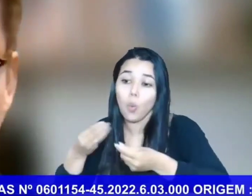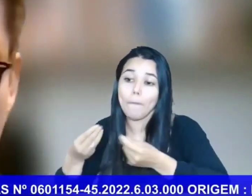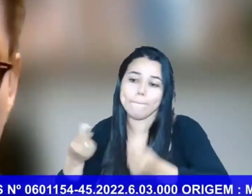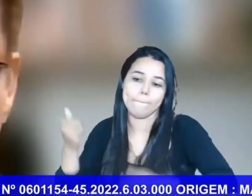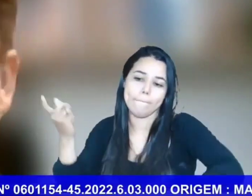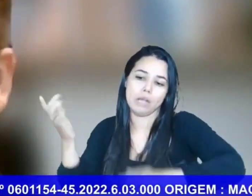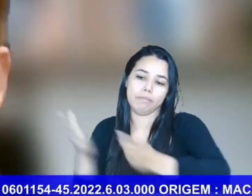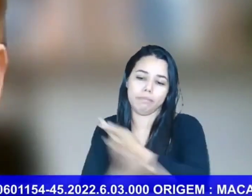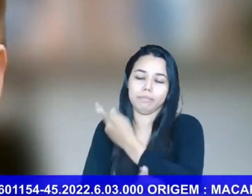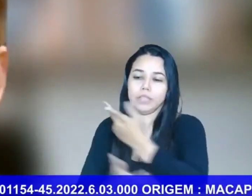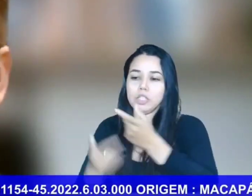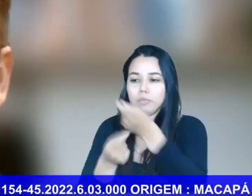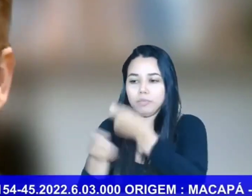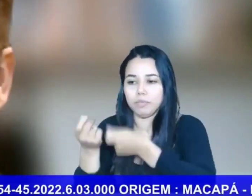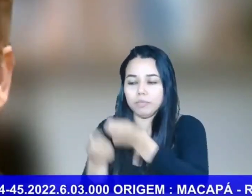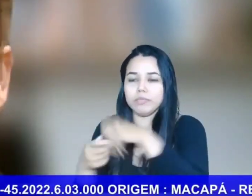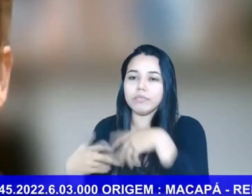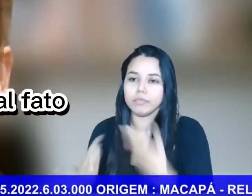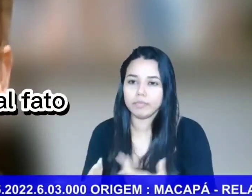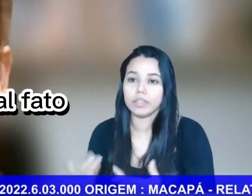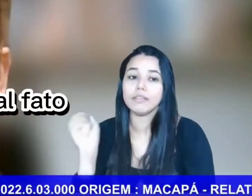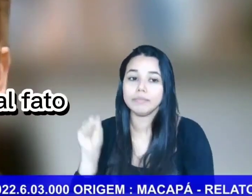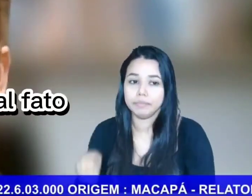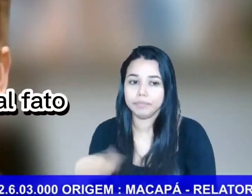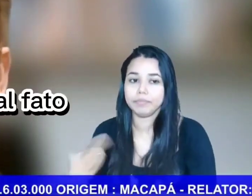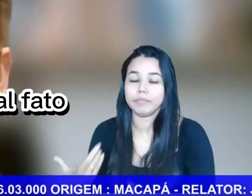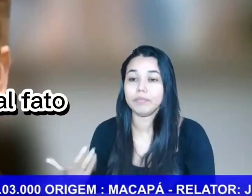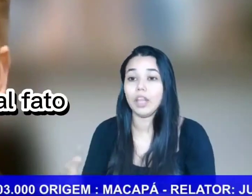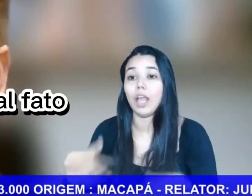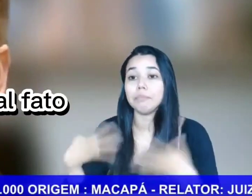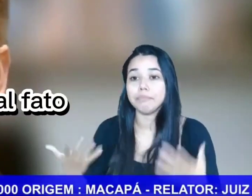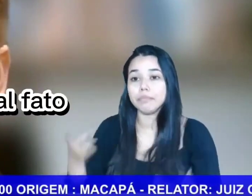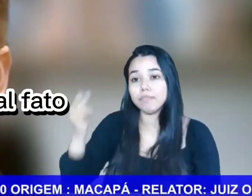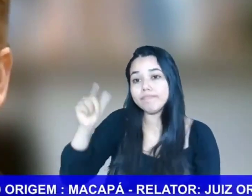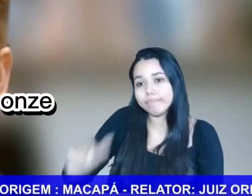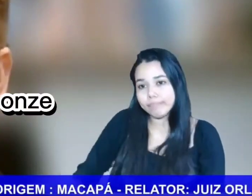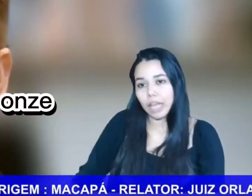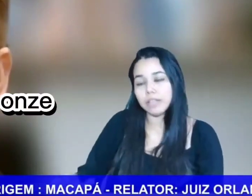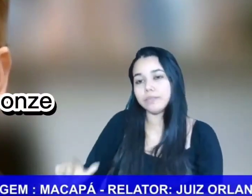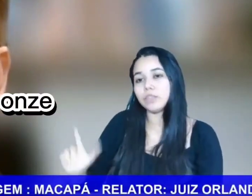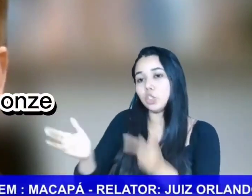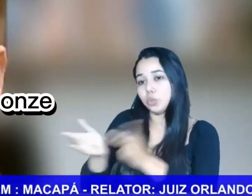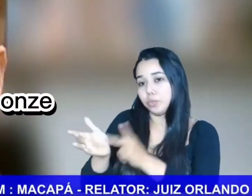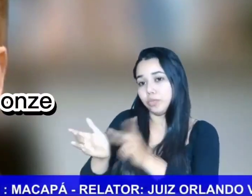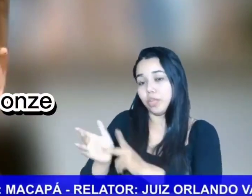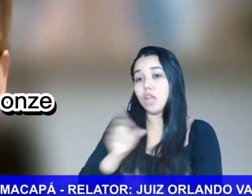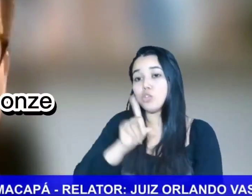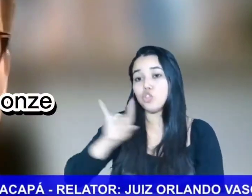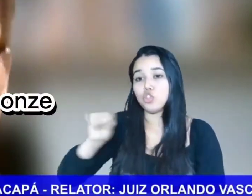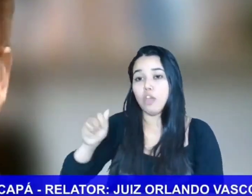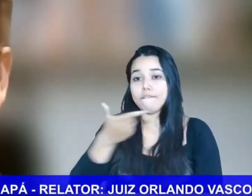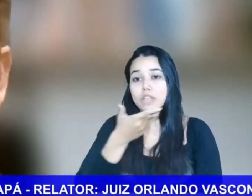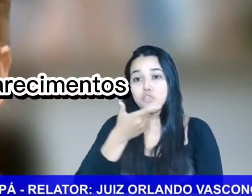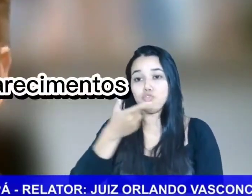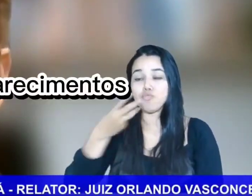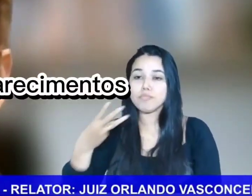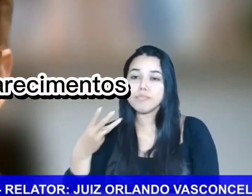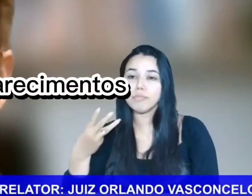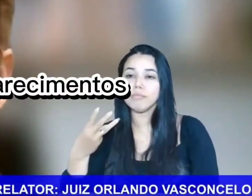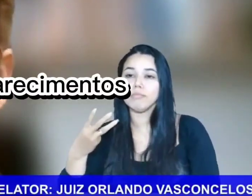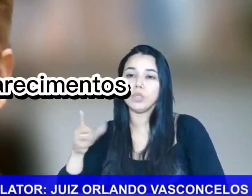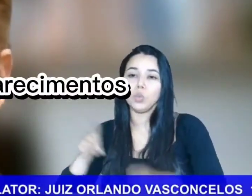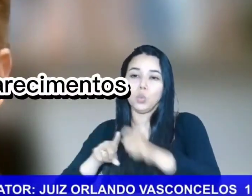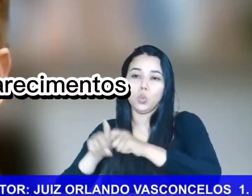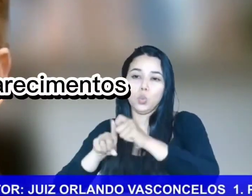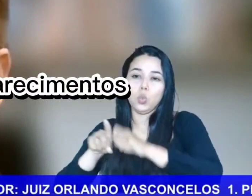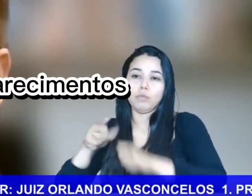contas, e assim o fez. Além disso, no intuito de ratificar tal fato, no dia 23/11, foi juntada a